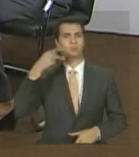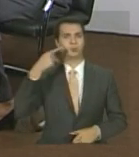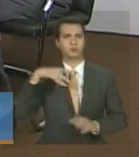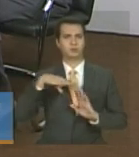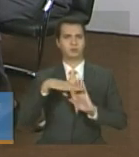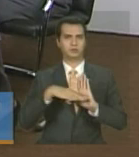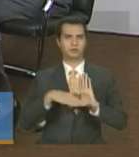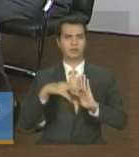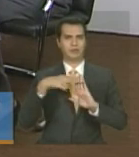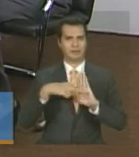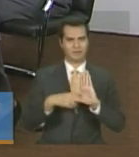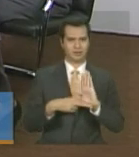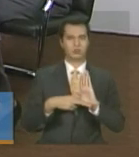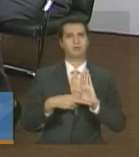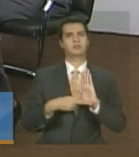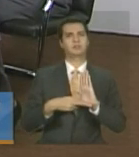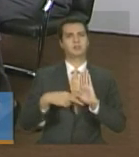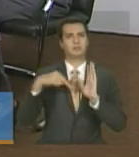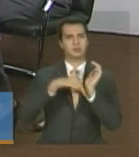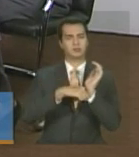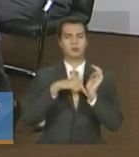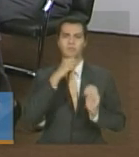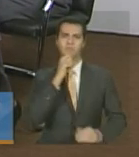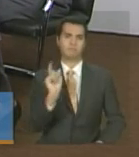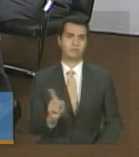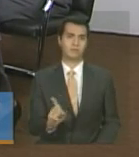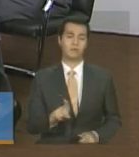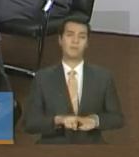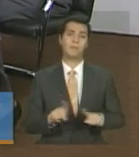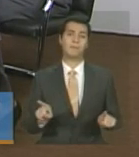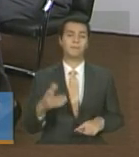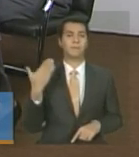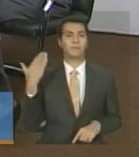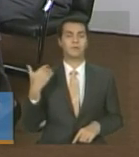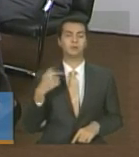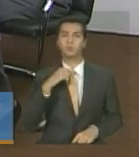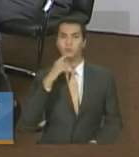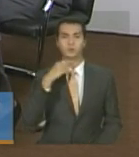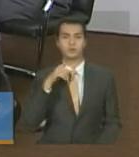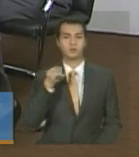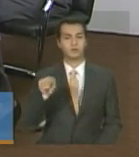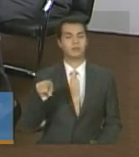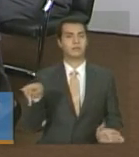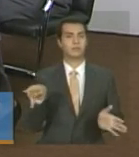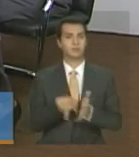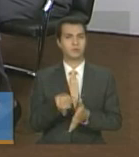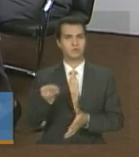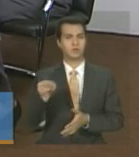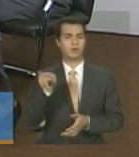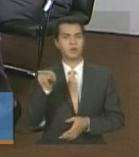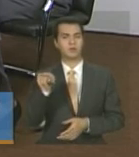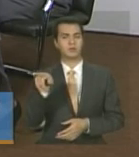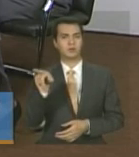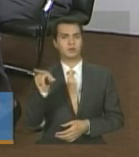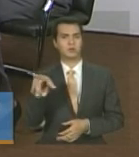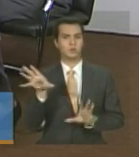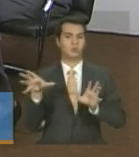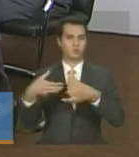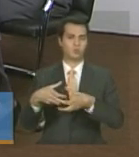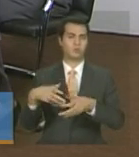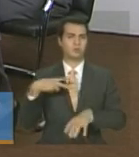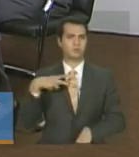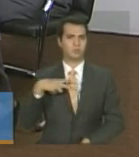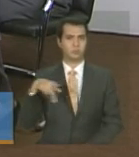hoje na teleconferência, não era possível que as próprias entidades respondessem os questionários. Então,